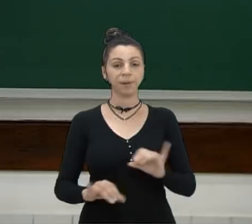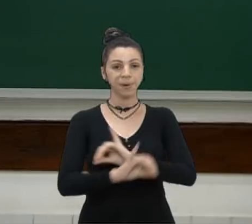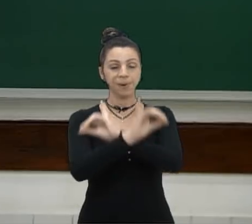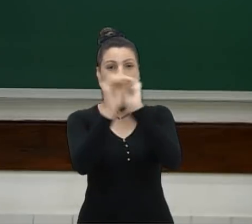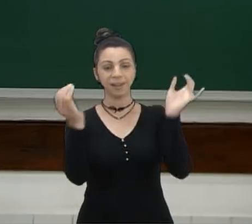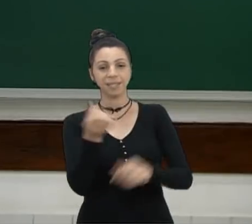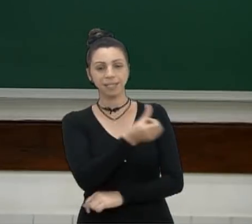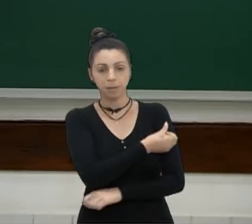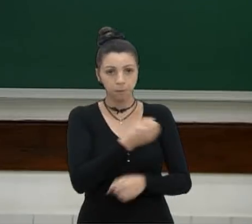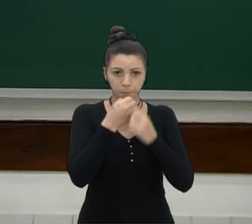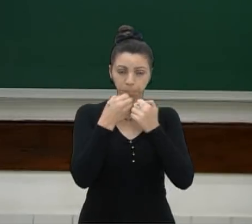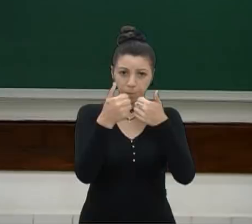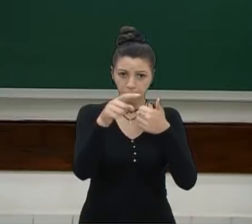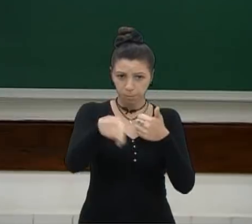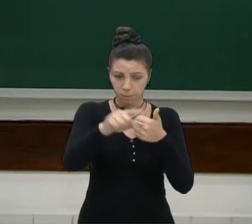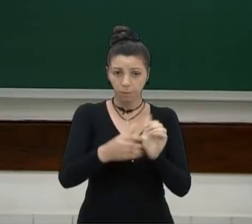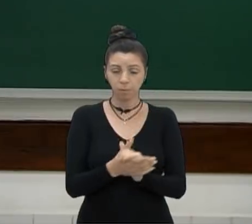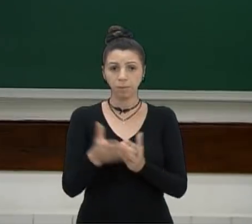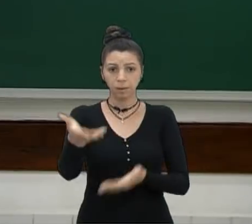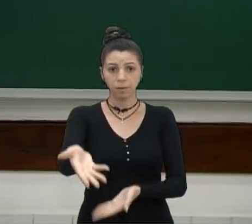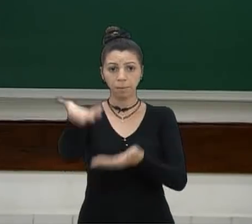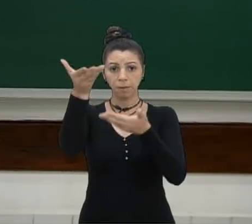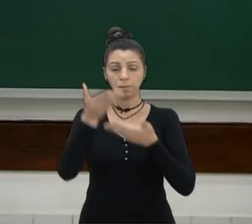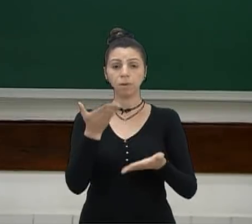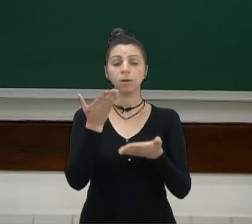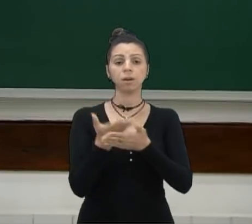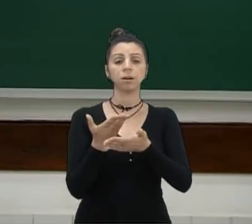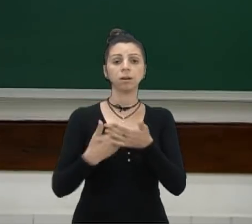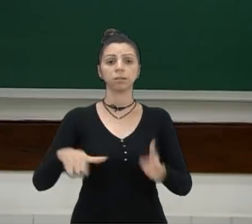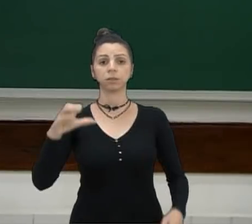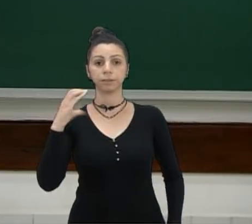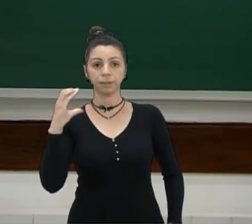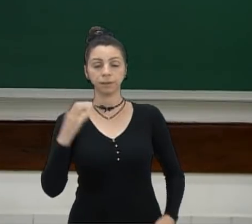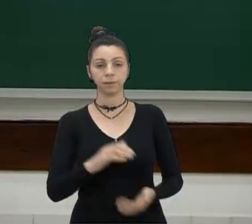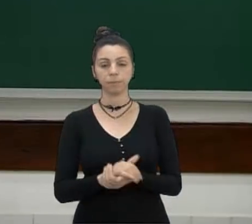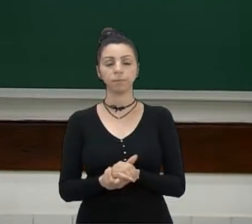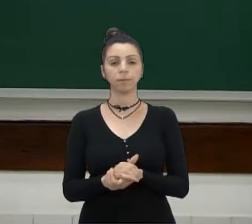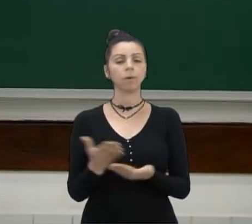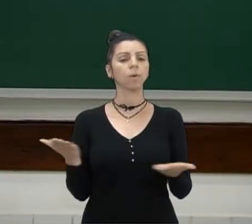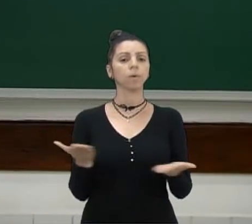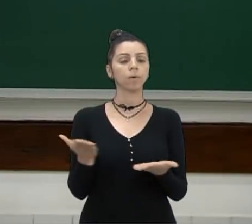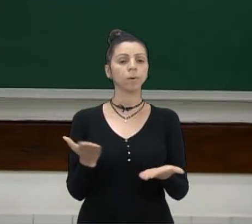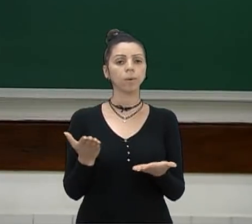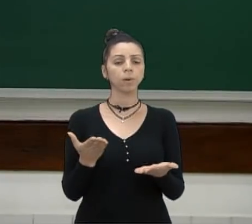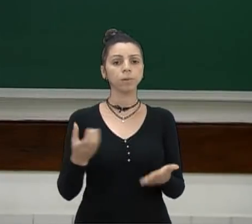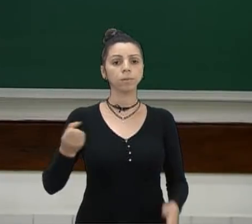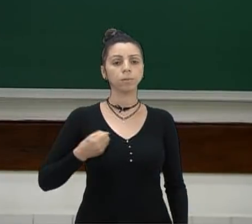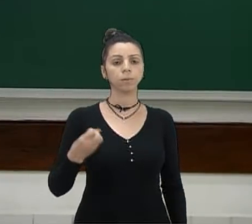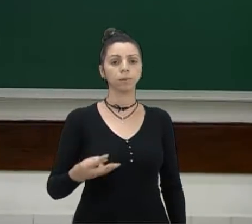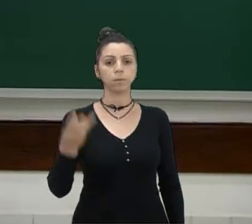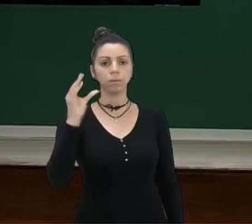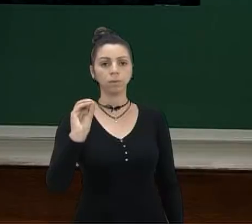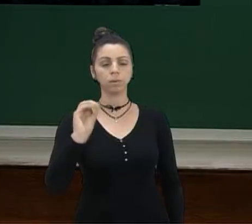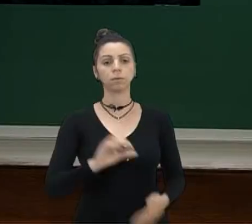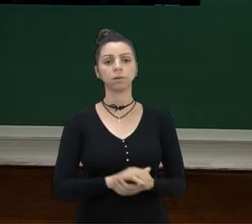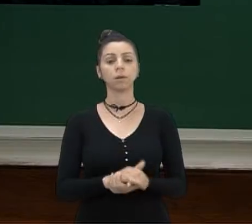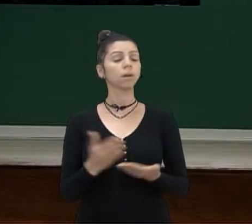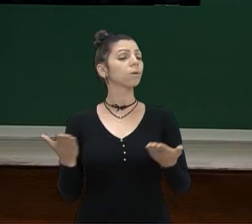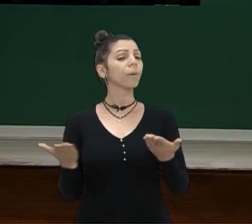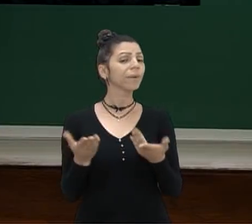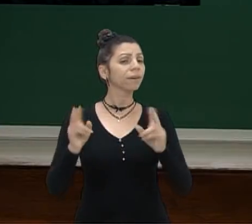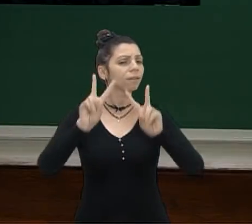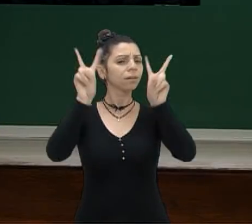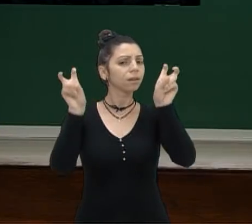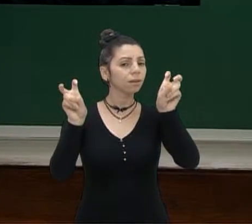Olá, sexto ano, tudo bom com vocês? Sejam bem-vindos a mais uma aula de ciências. Hoje é a nossa aula de número 30. E sabe o que a gente vai